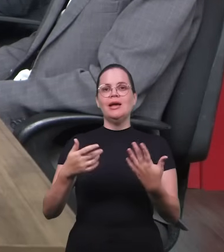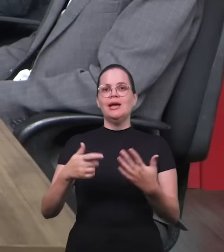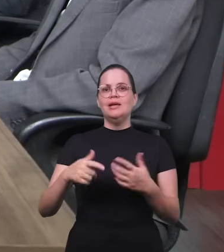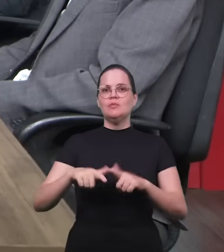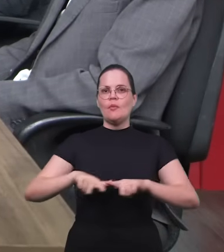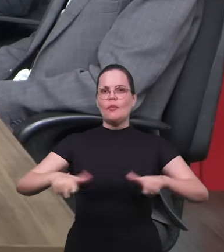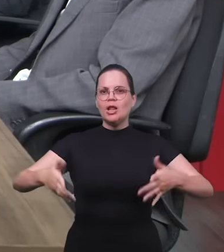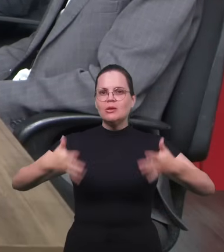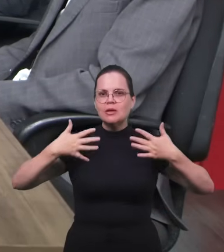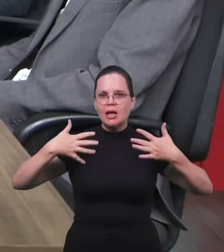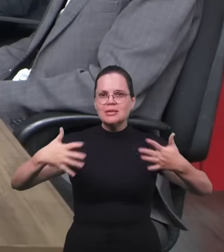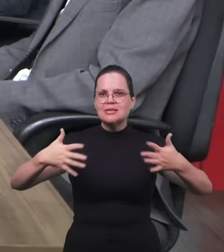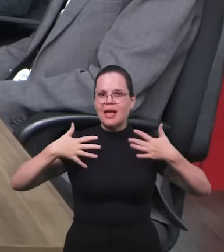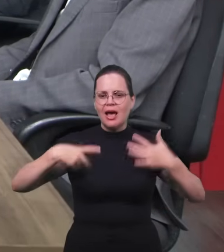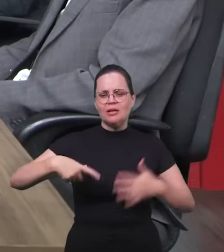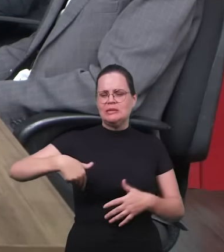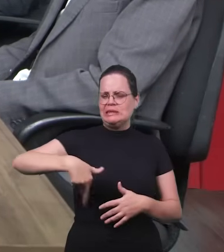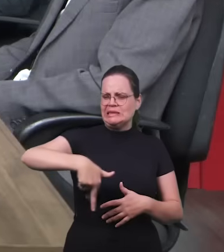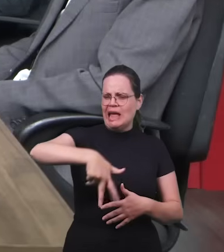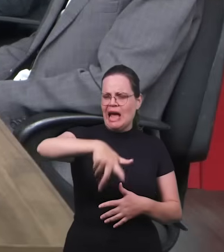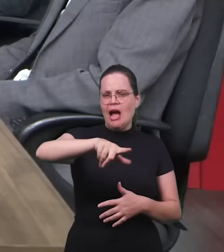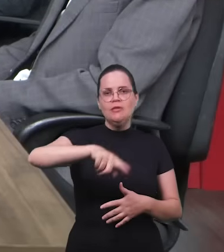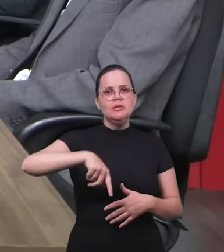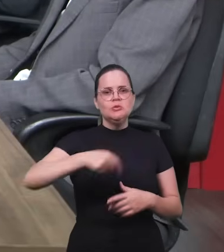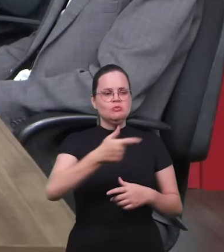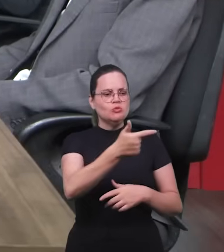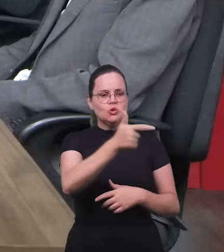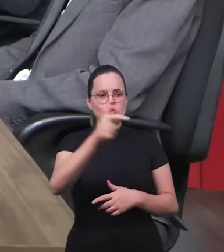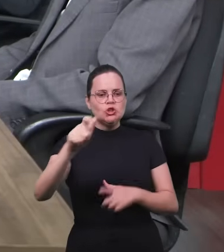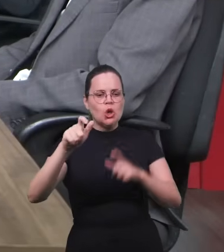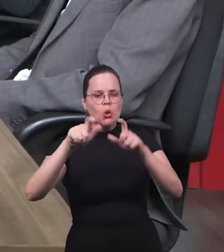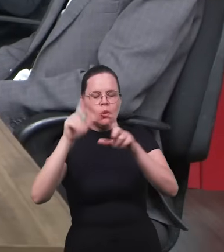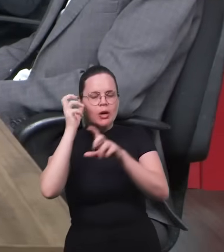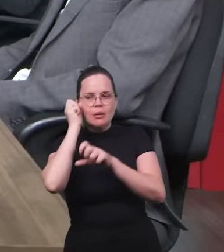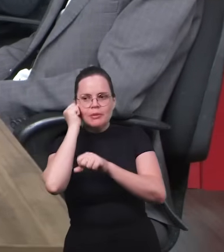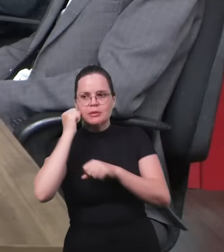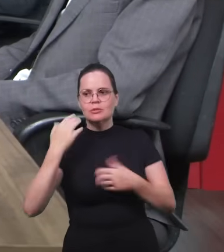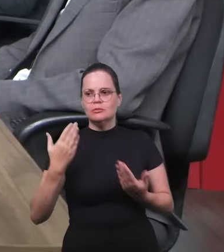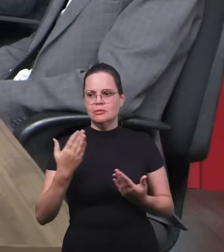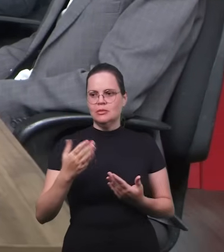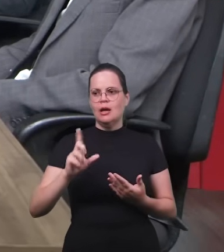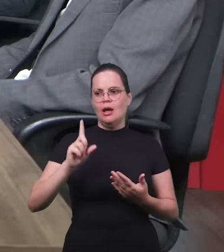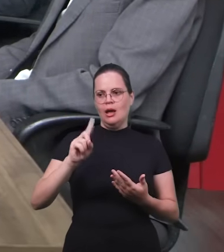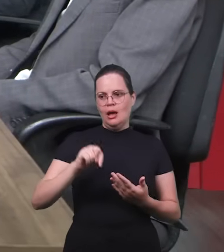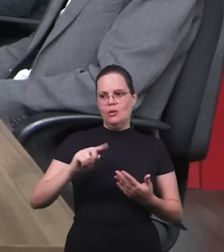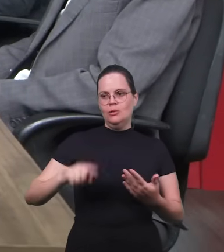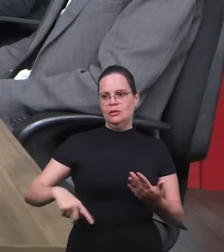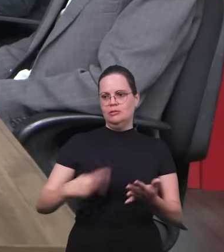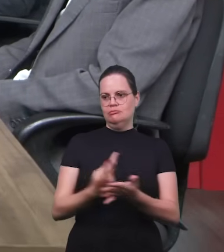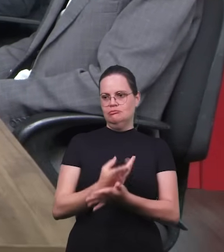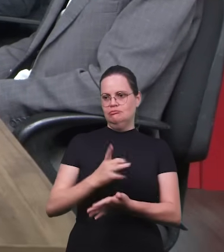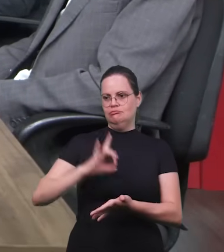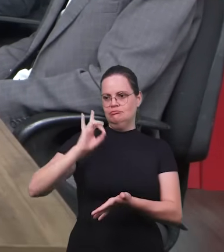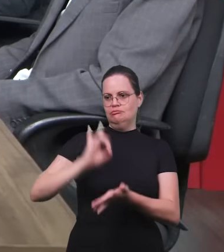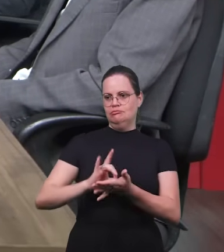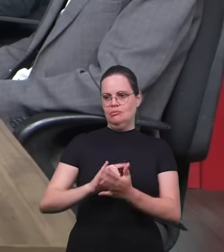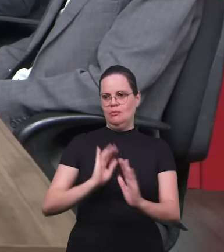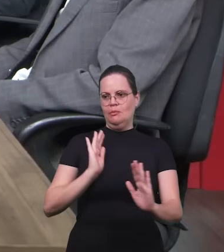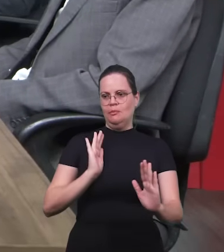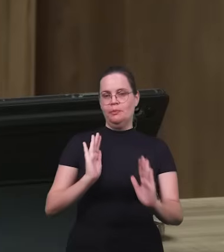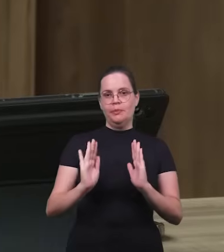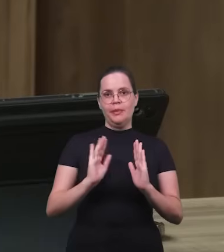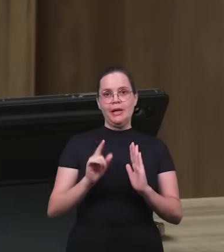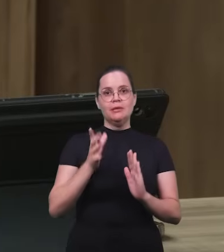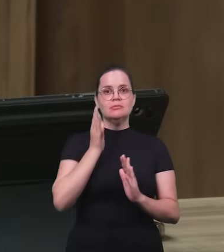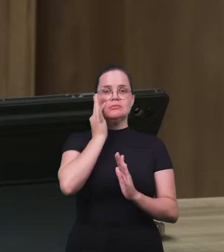Jesus que a Bíblia diz não tinha onde reclinar a cabeça. Então essa era a realidade deles durante o ministério de Jesus. Quando